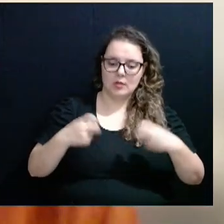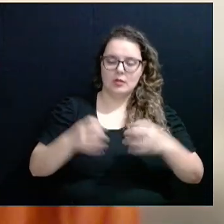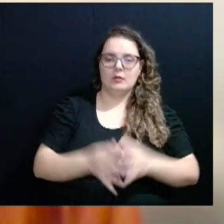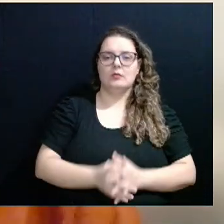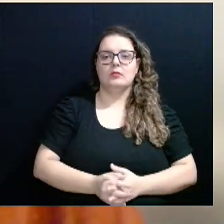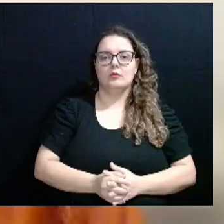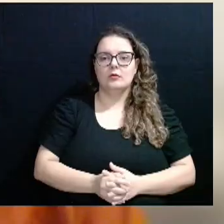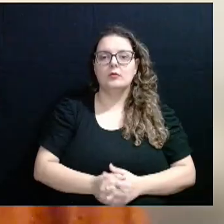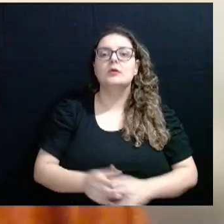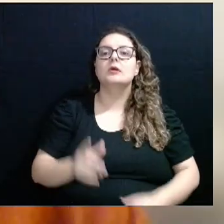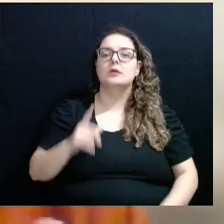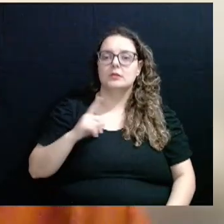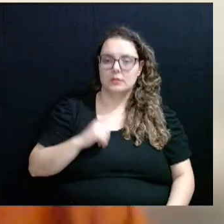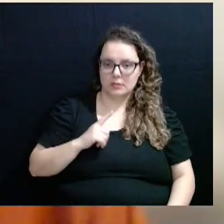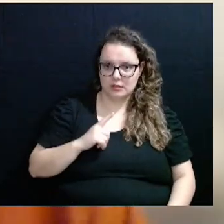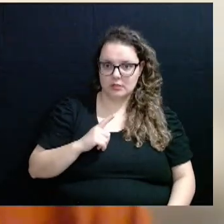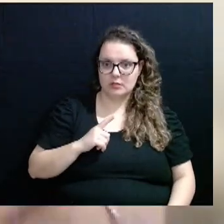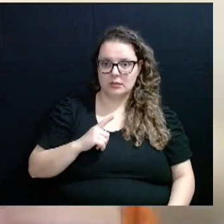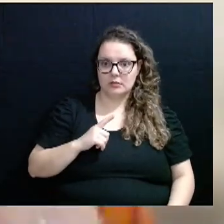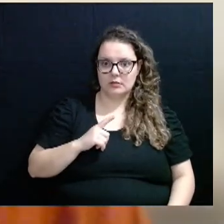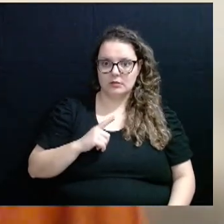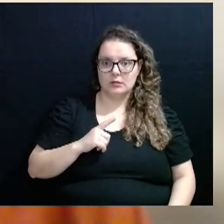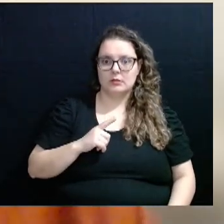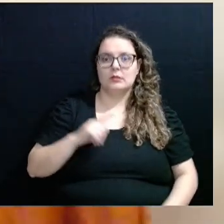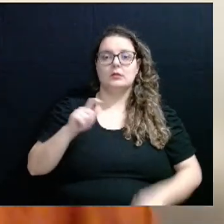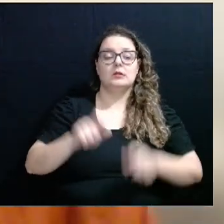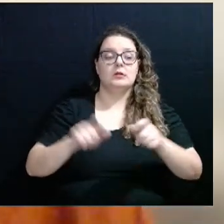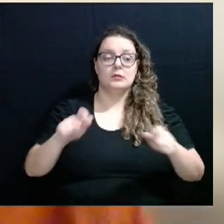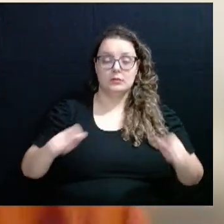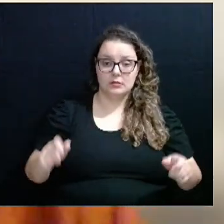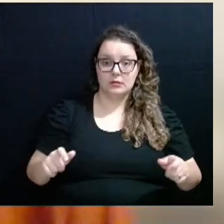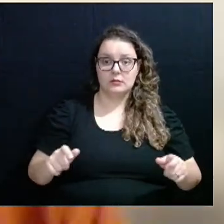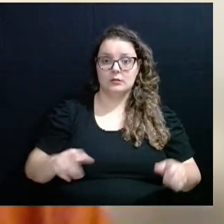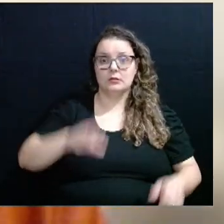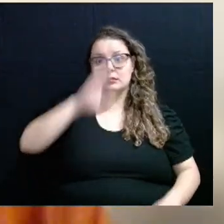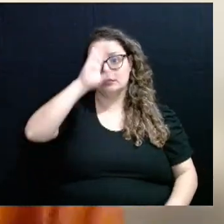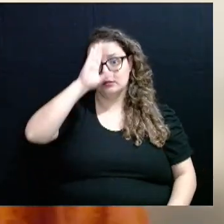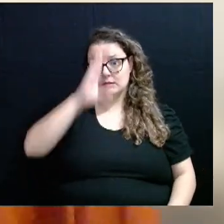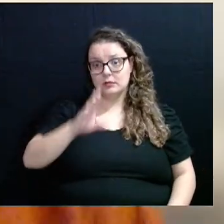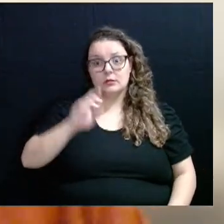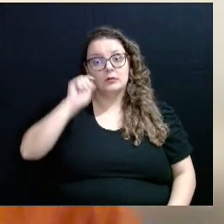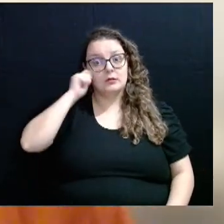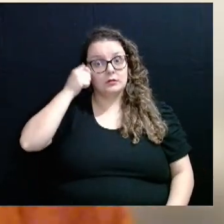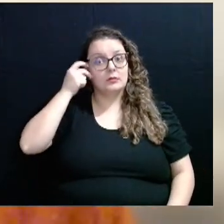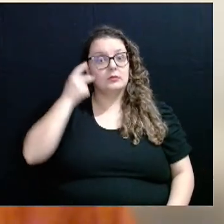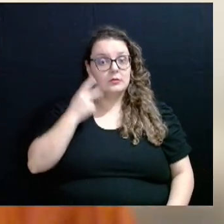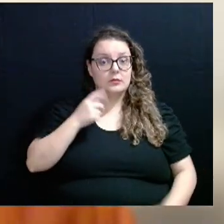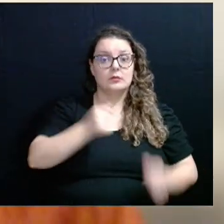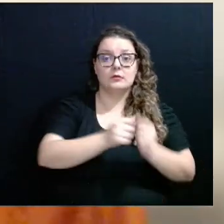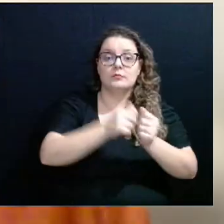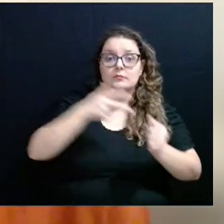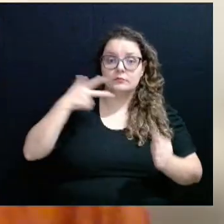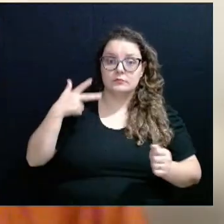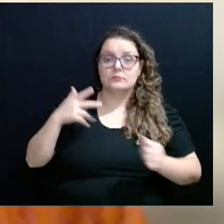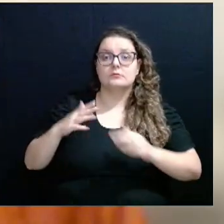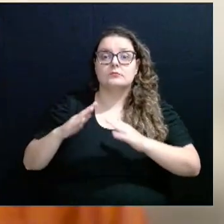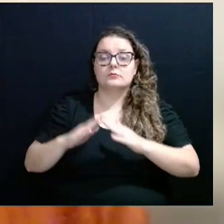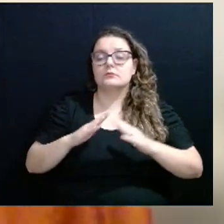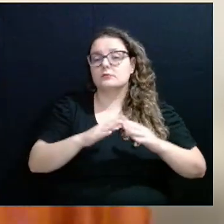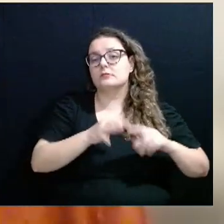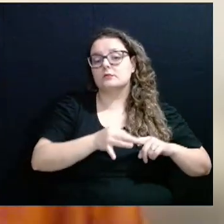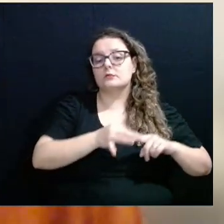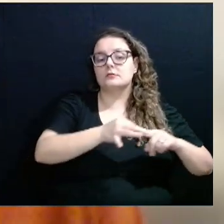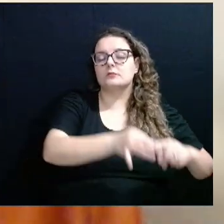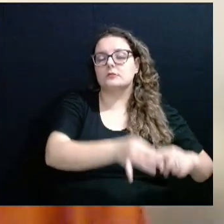existe e que essas pessoas, principalmente pretas, pardas, indígenas e que habitam as periferias, elas